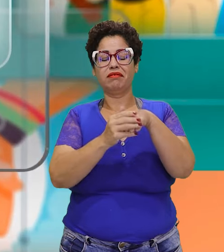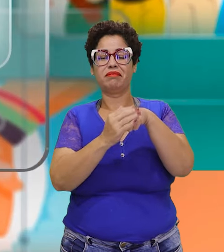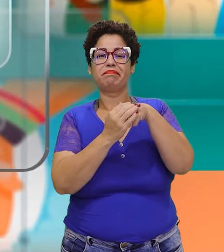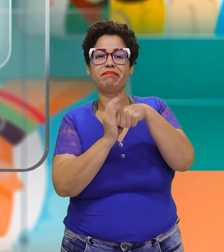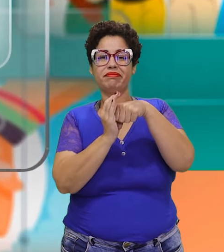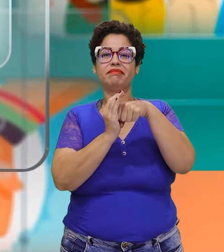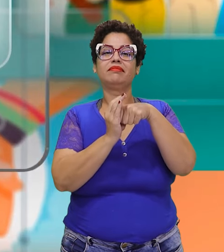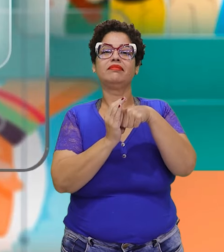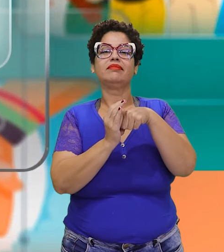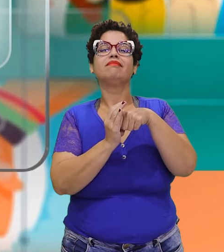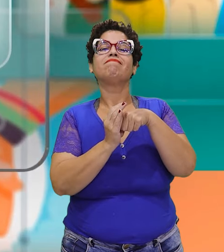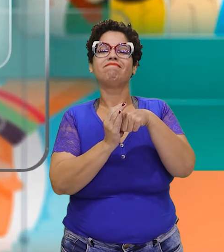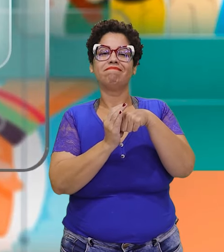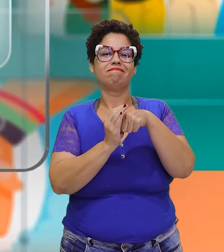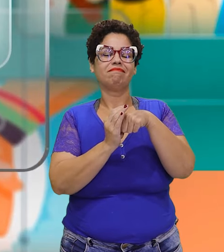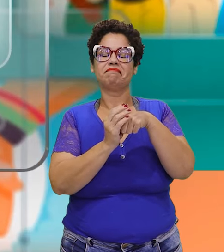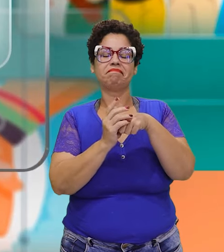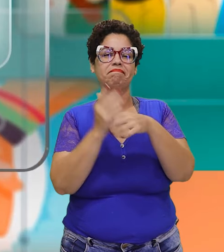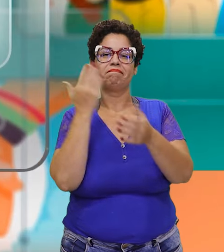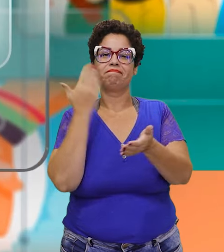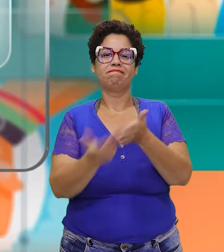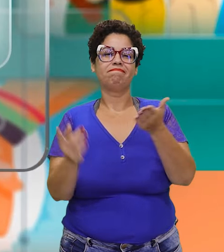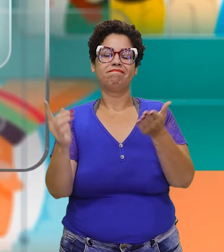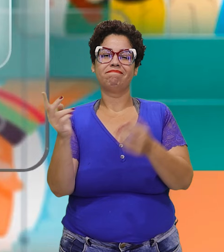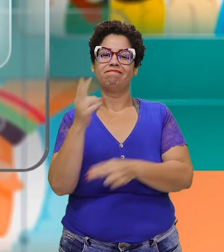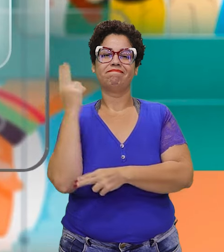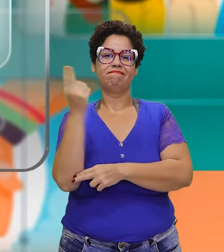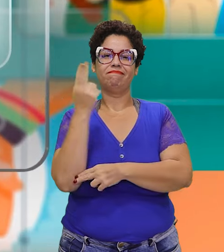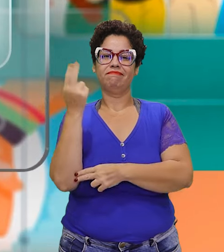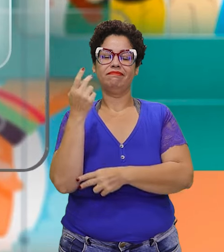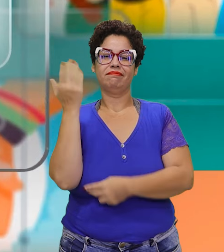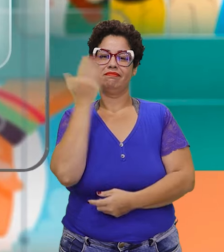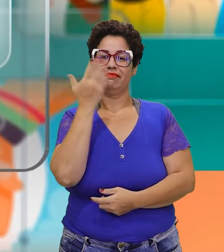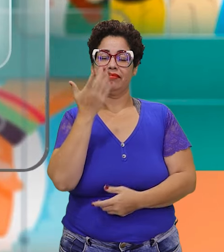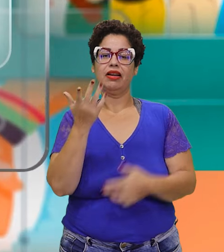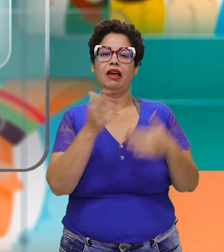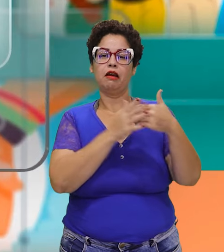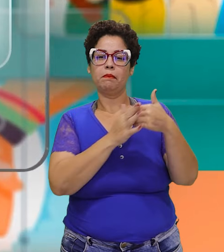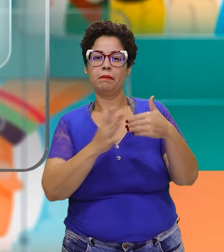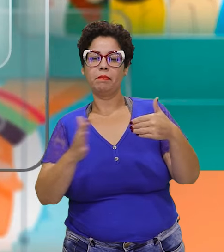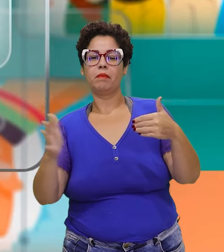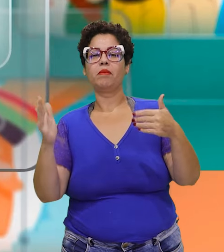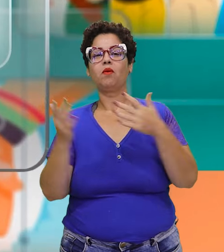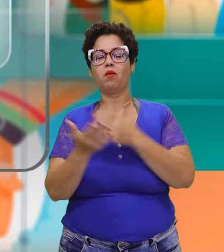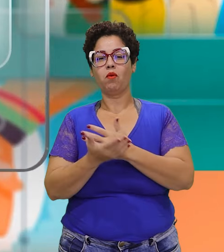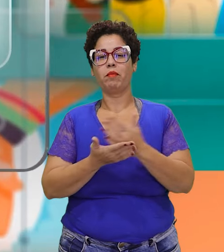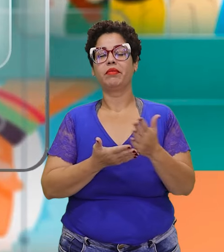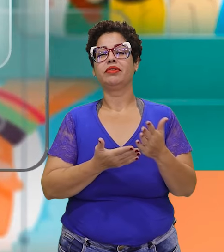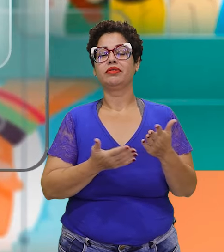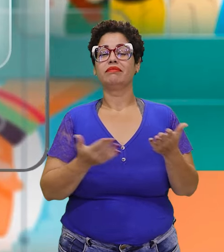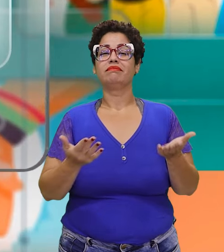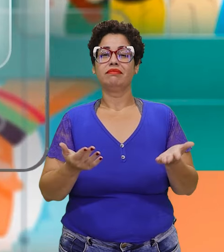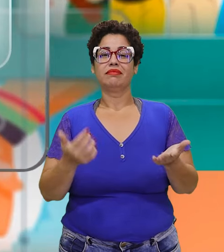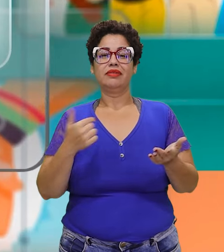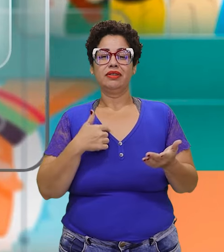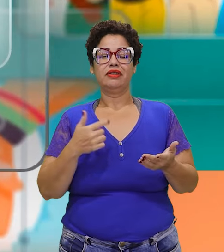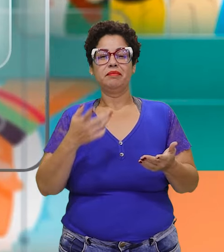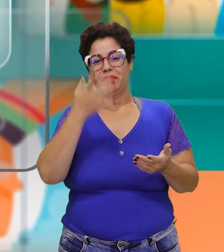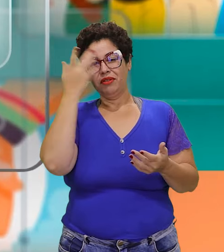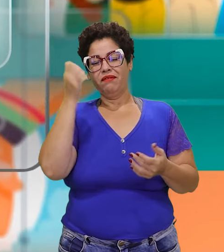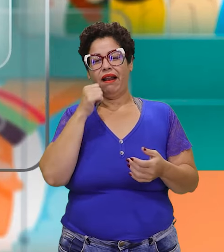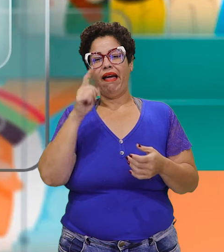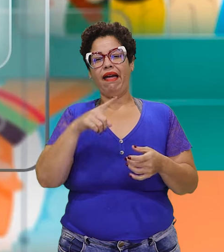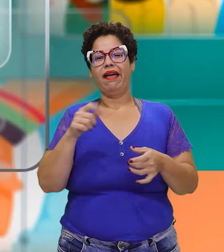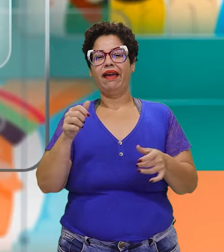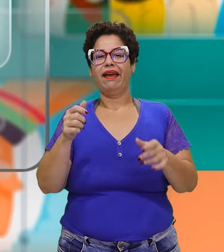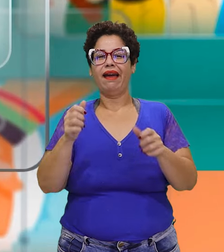eu perco totalmente a minha visão. E aí, a partir dali, eu parto para... A